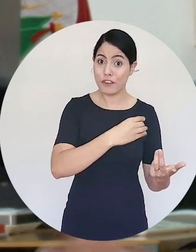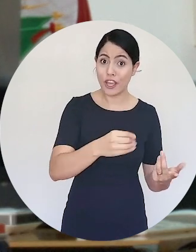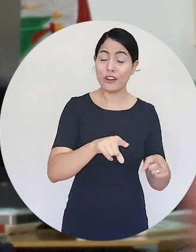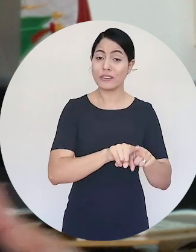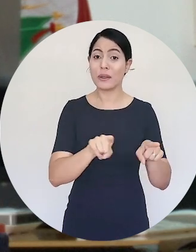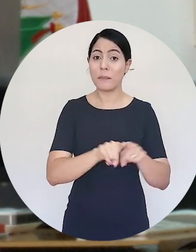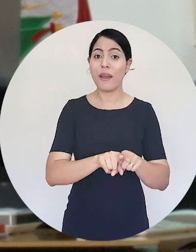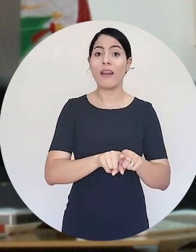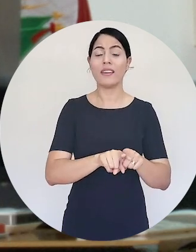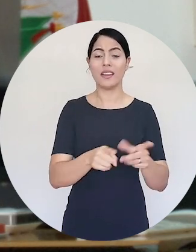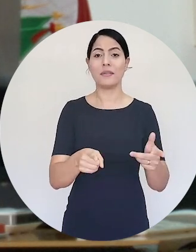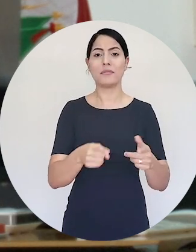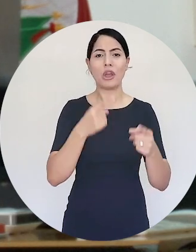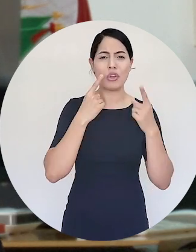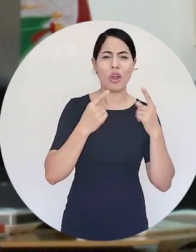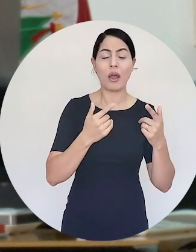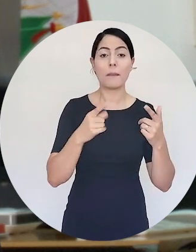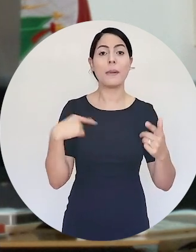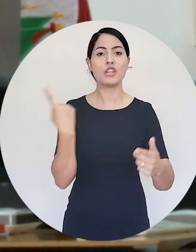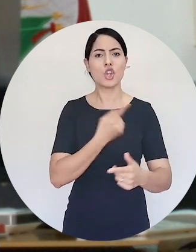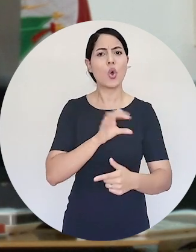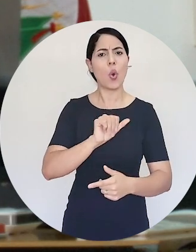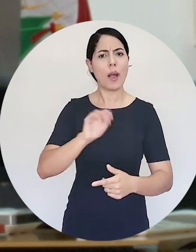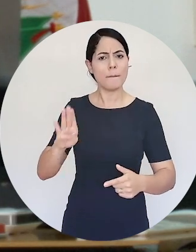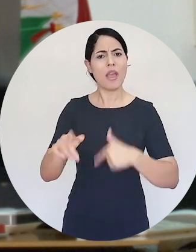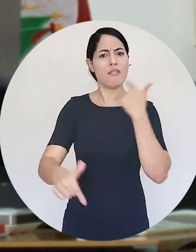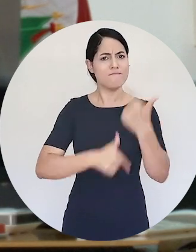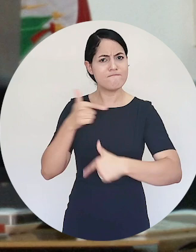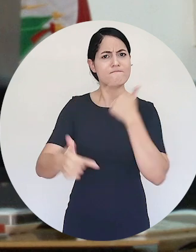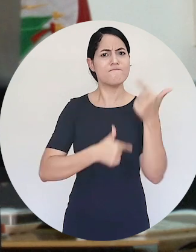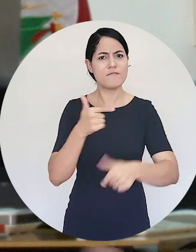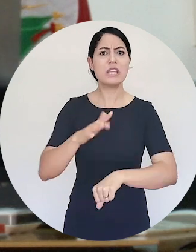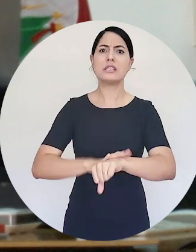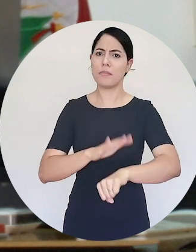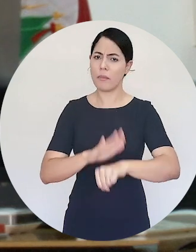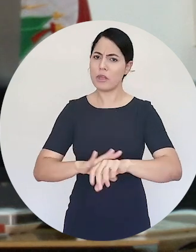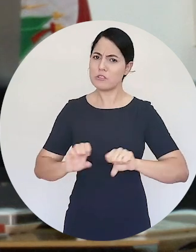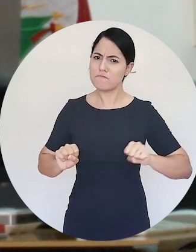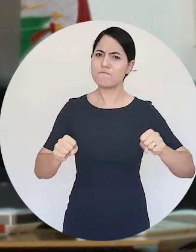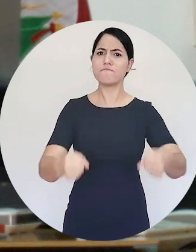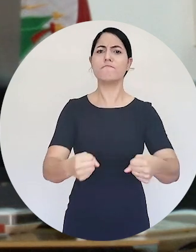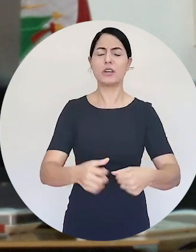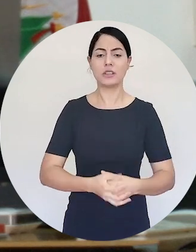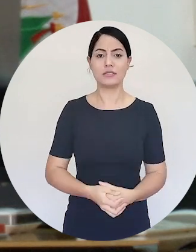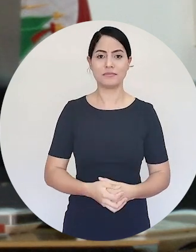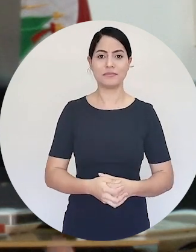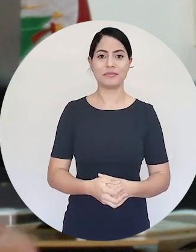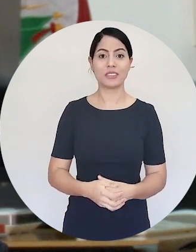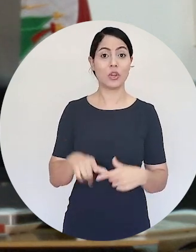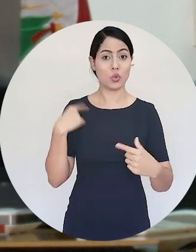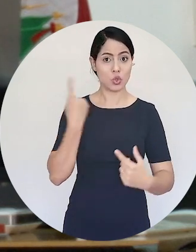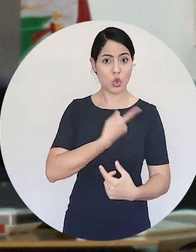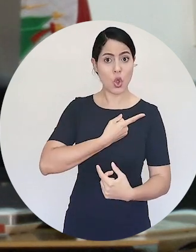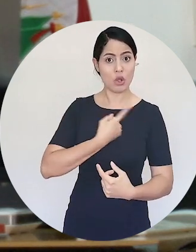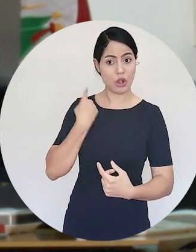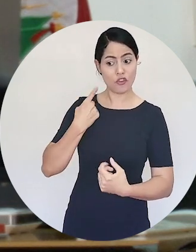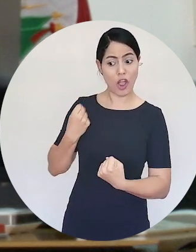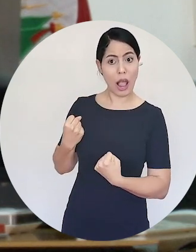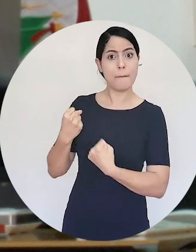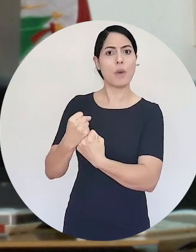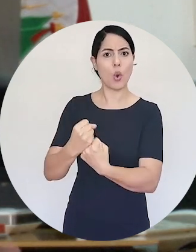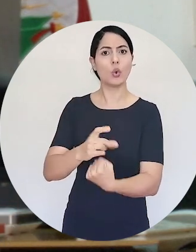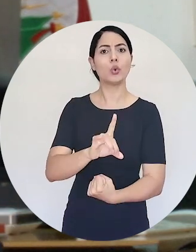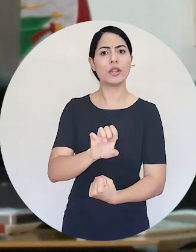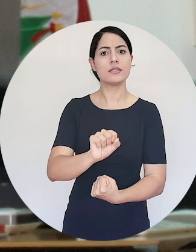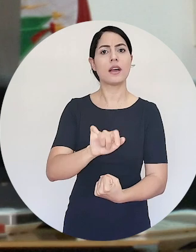né? Chorando, querendo atenção. E a ordem trabalhando, a ordem vencendo as dificuldades desse momento. Nós aprovamos o desagravo, mas quero